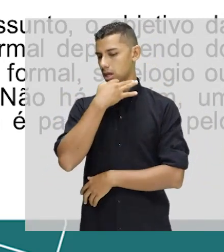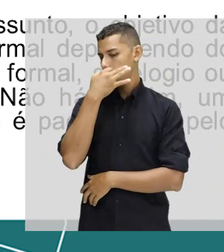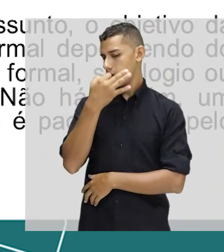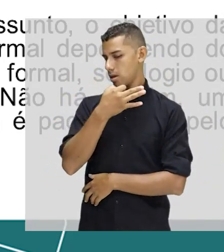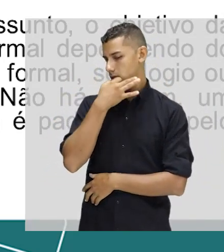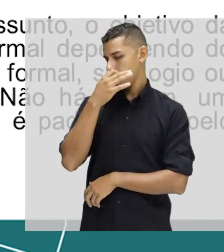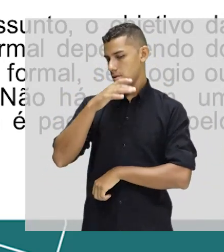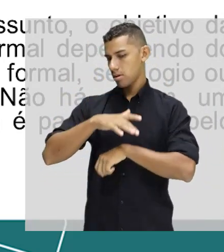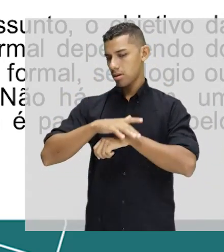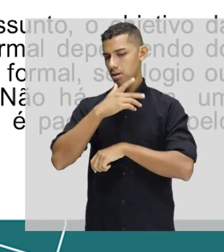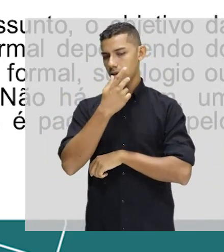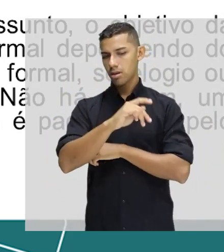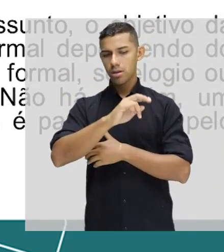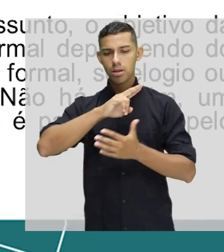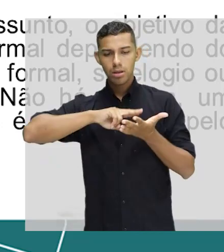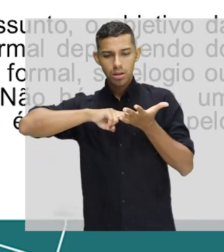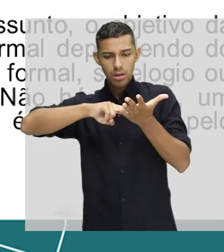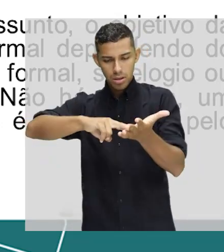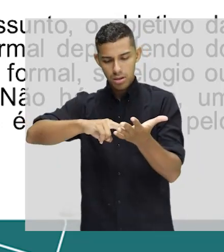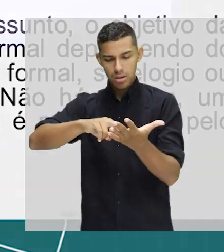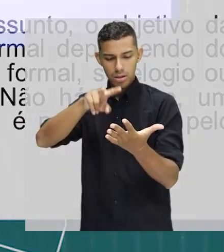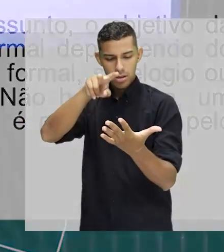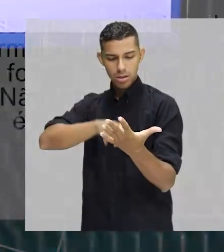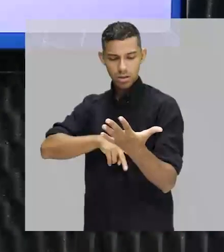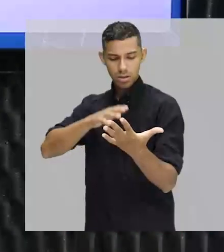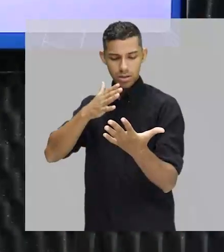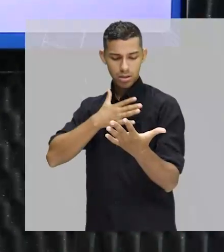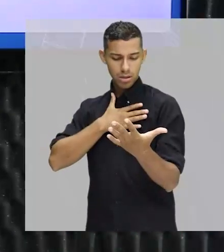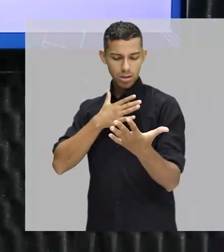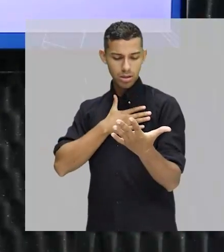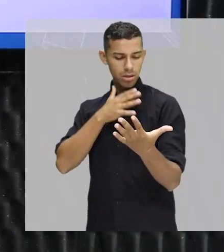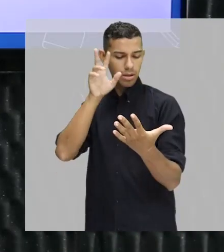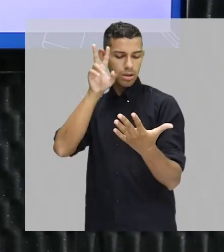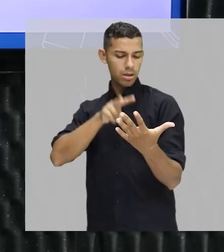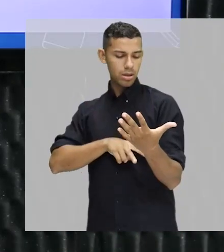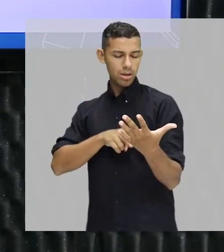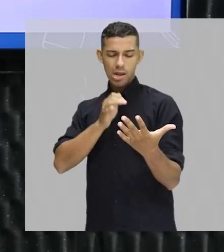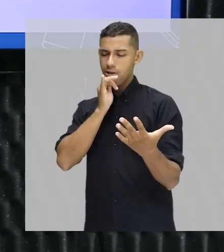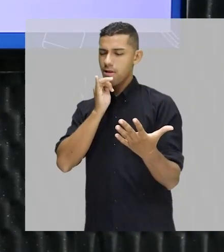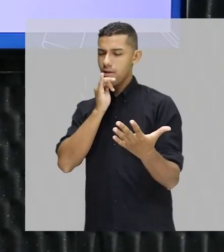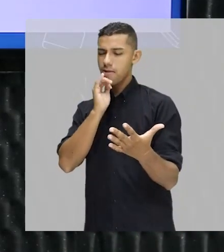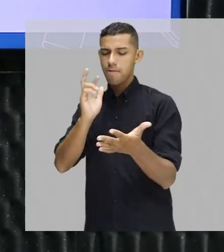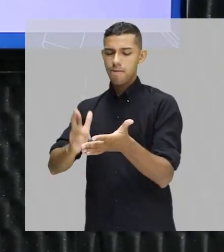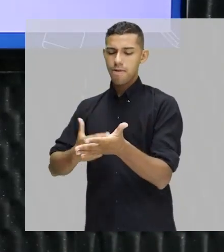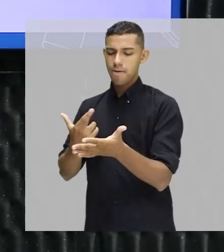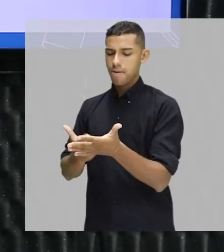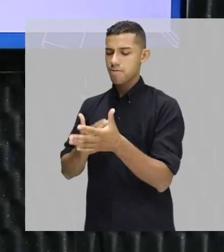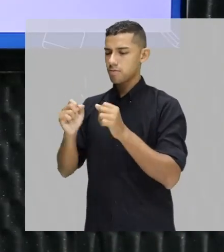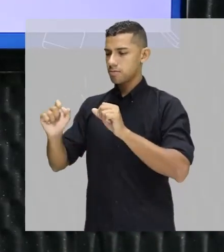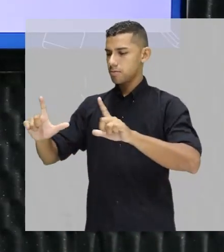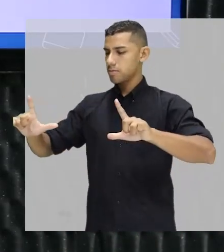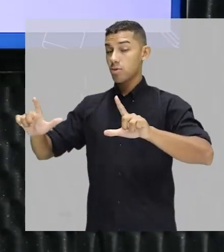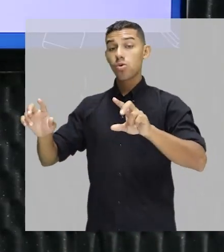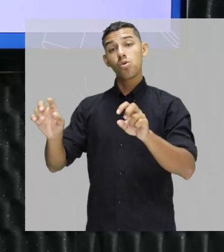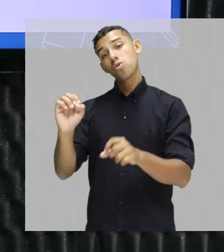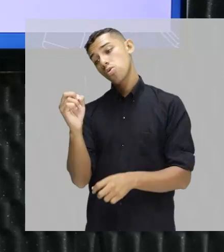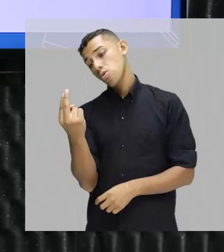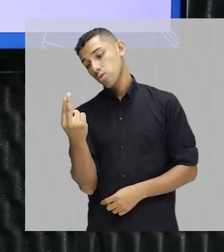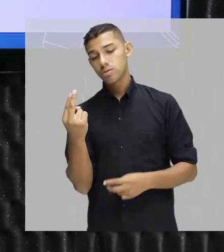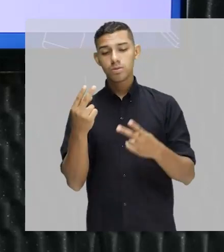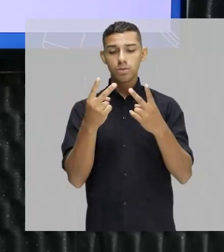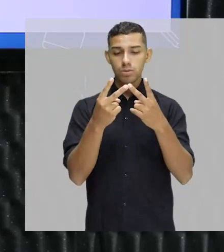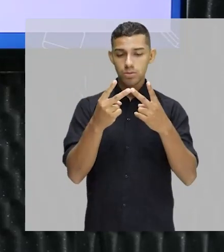ou carta de leitor. Vocês certamente já observaram, né, em revistas impressas ou até mesmo nos sites, que eles deixam